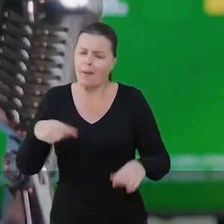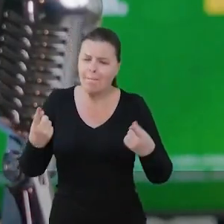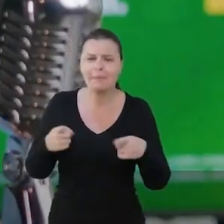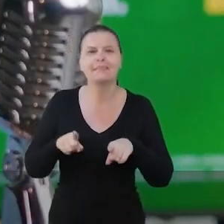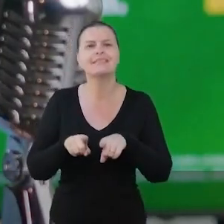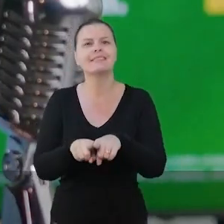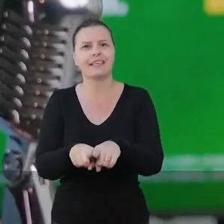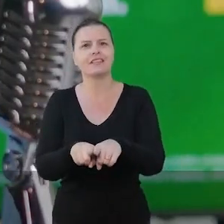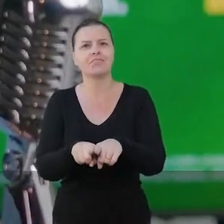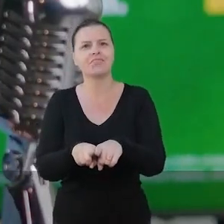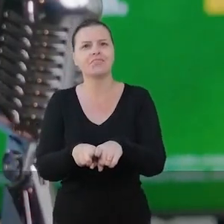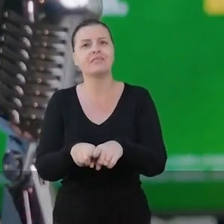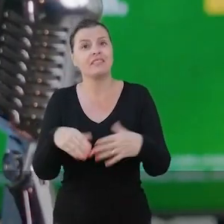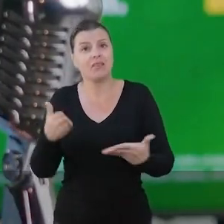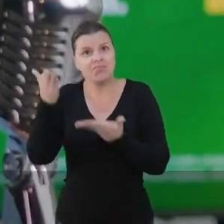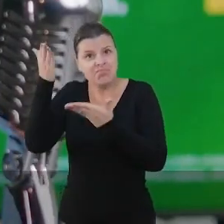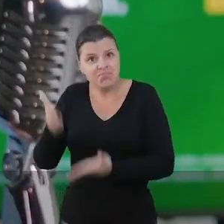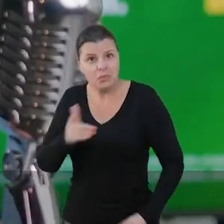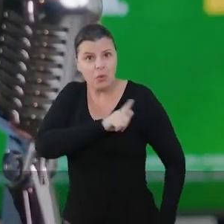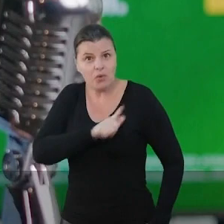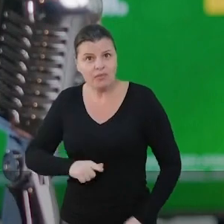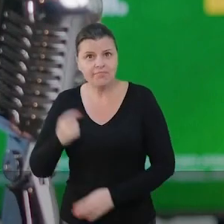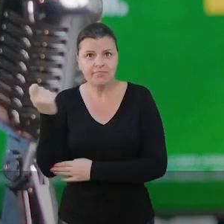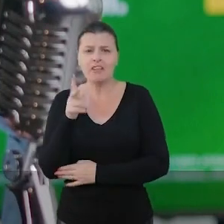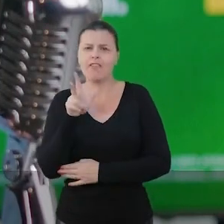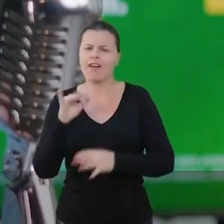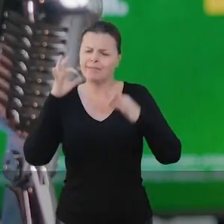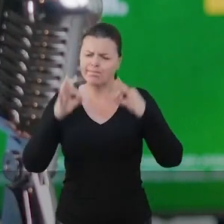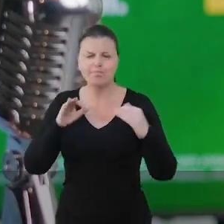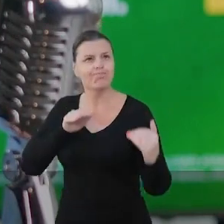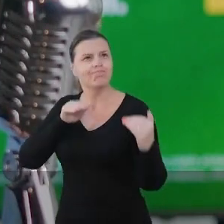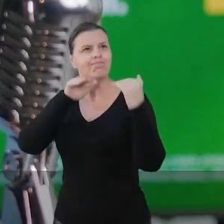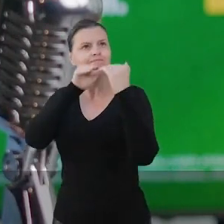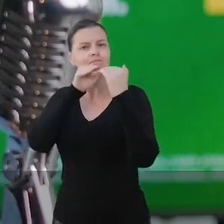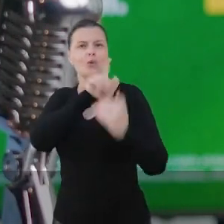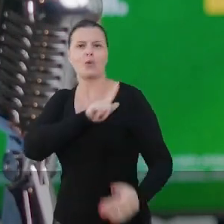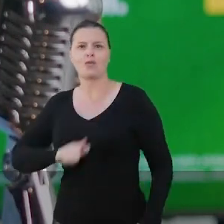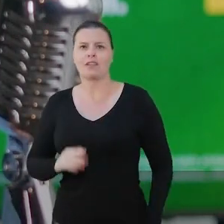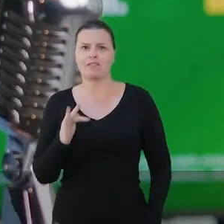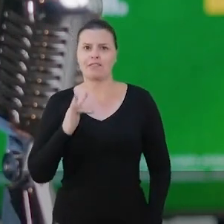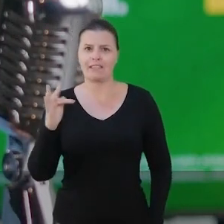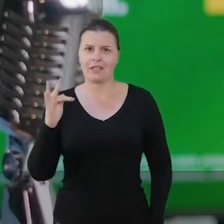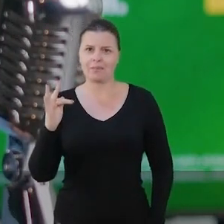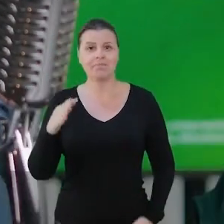um grande parceiro. E como governador do Rio Grande do Sul, estará perfeitamente alinhado com o